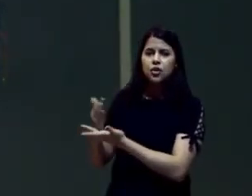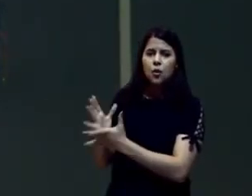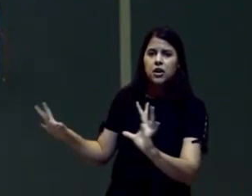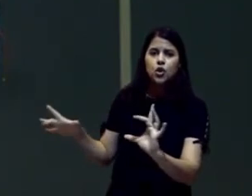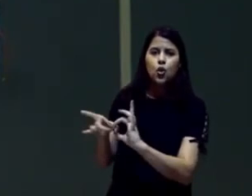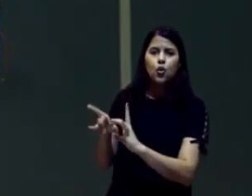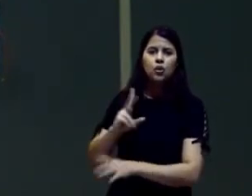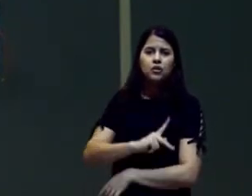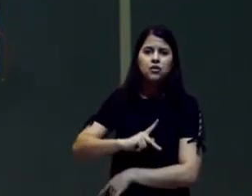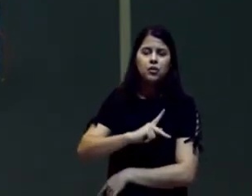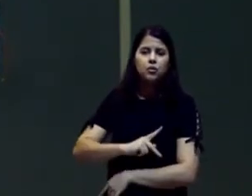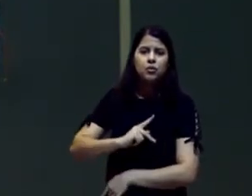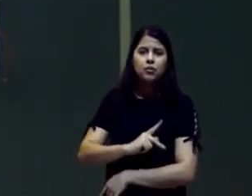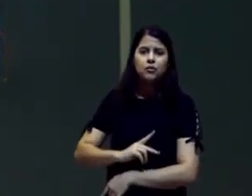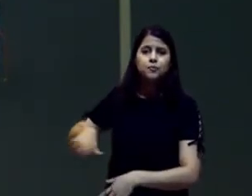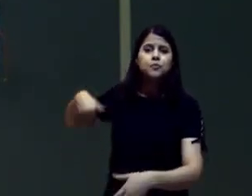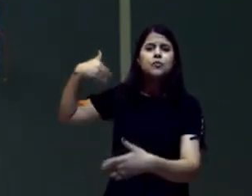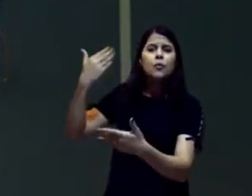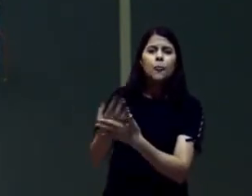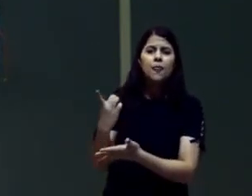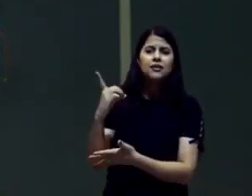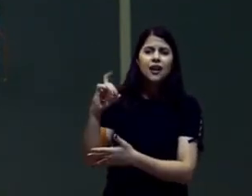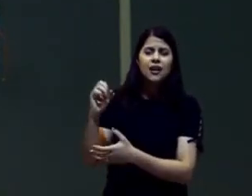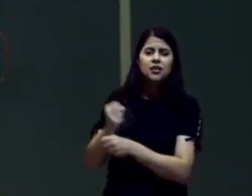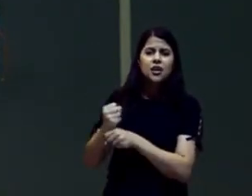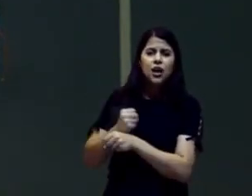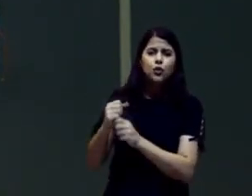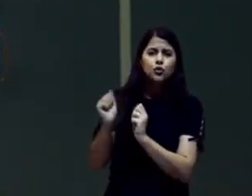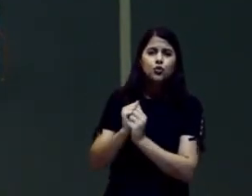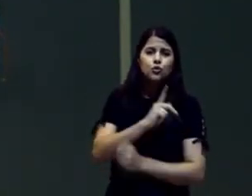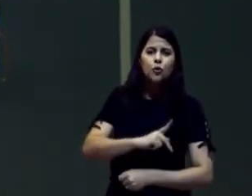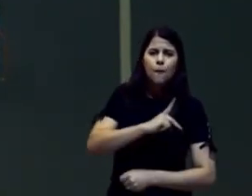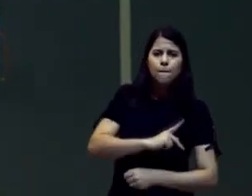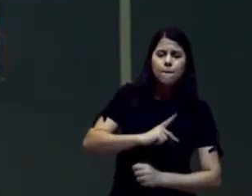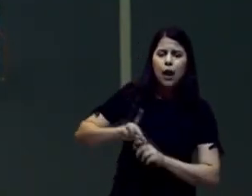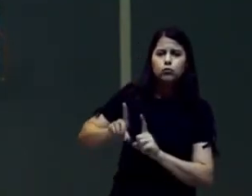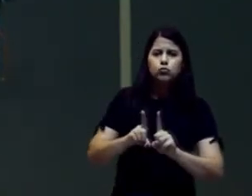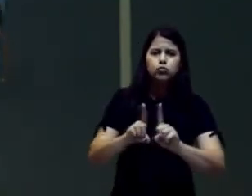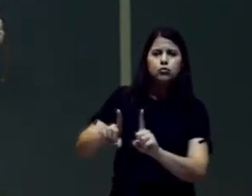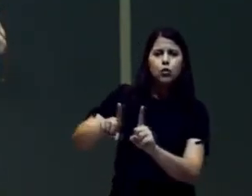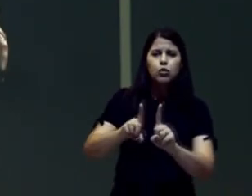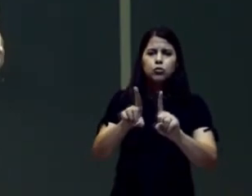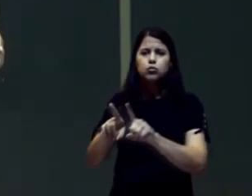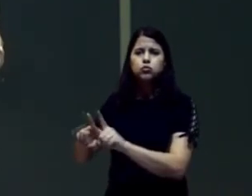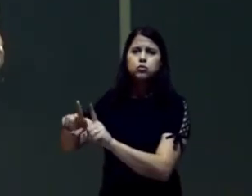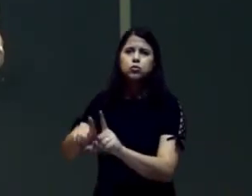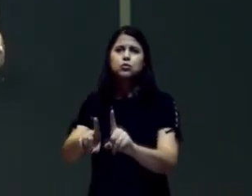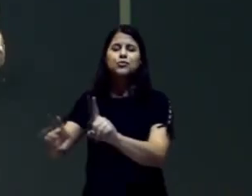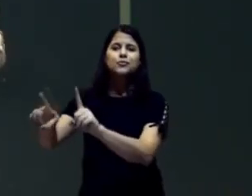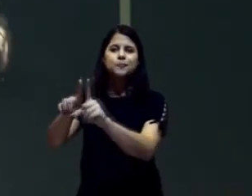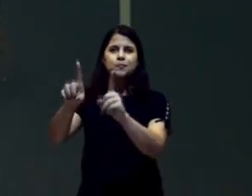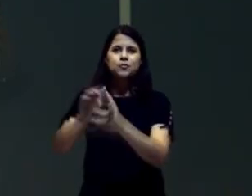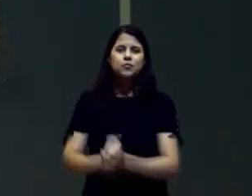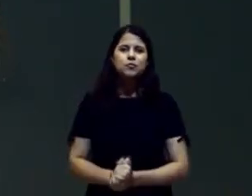que mais de 10 anos depois de viajar com Paulo, de estar viajando com Paulo, Na primeira carta, no capítulo 4, versículo